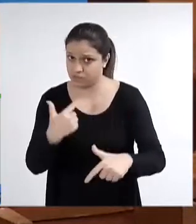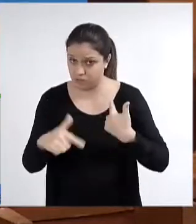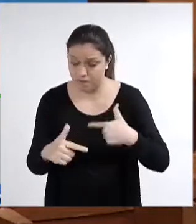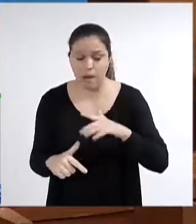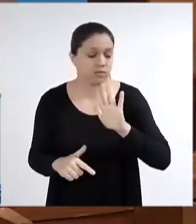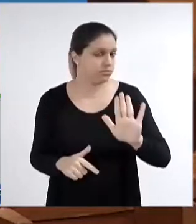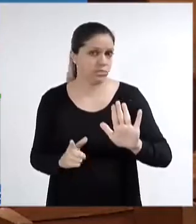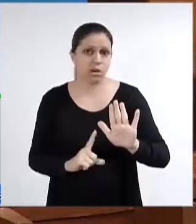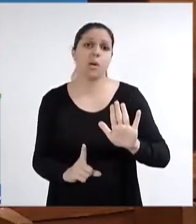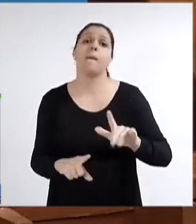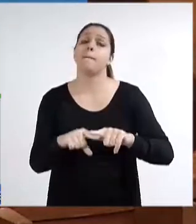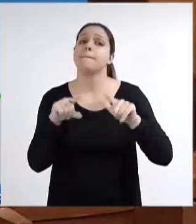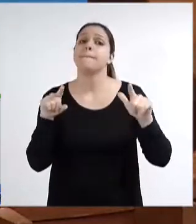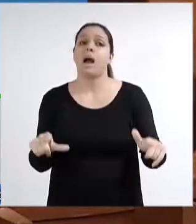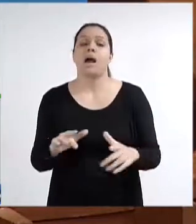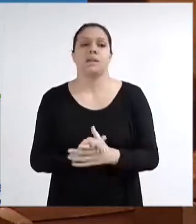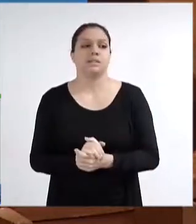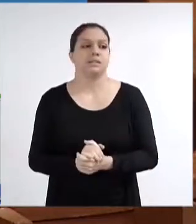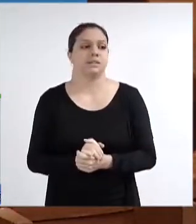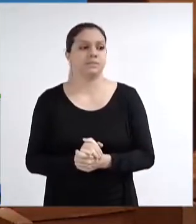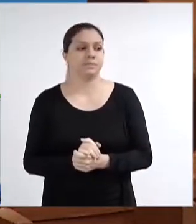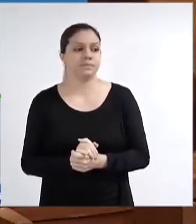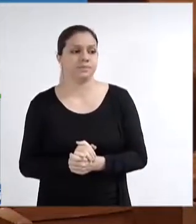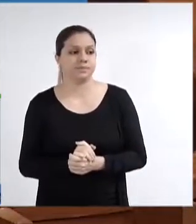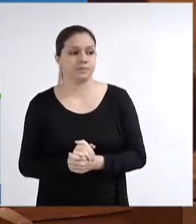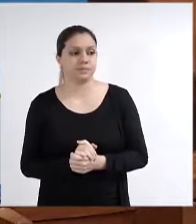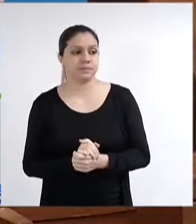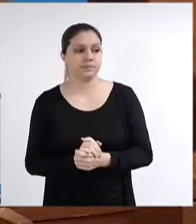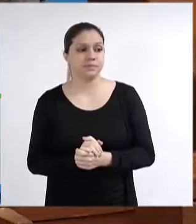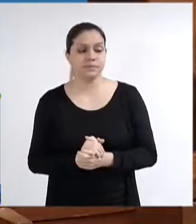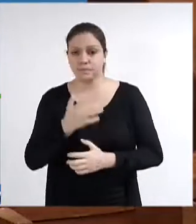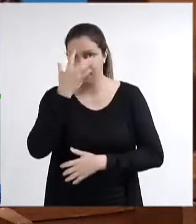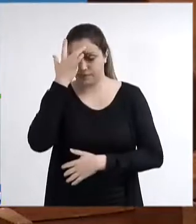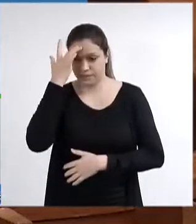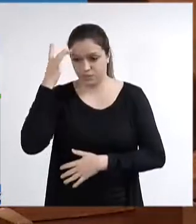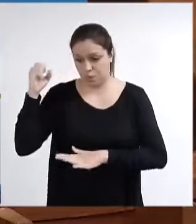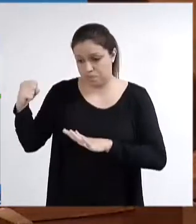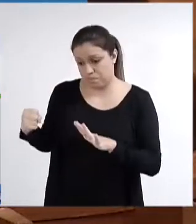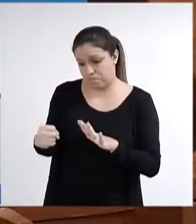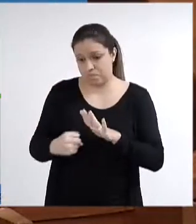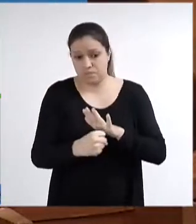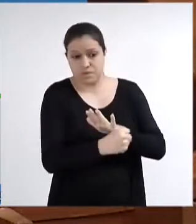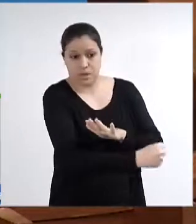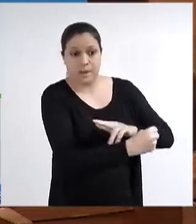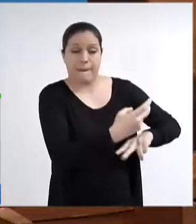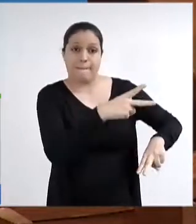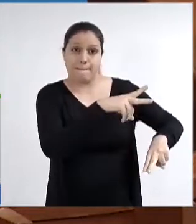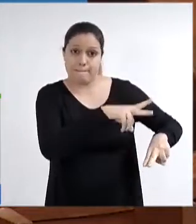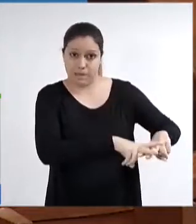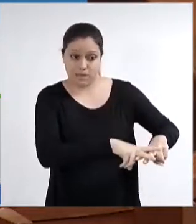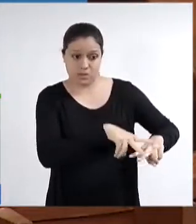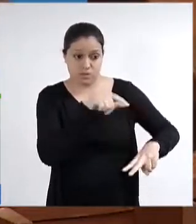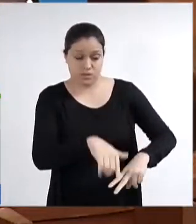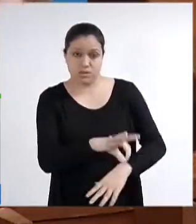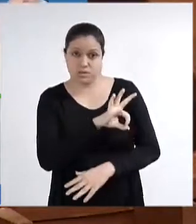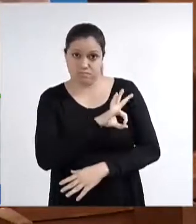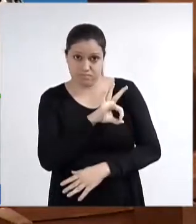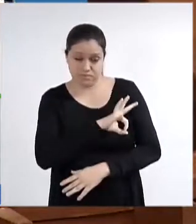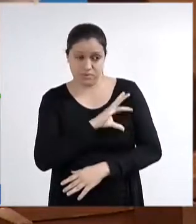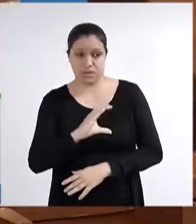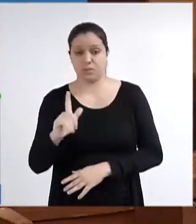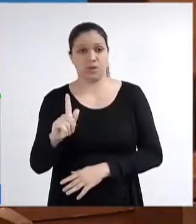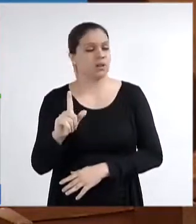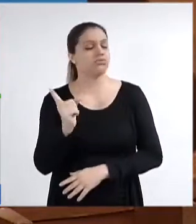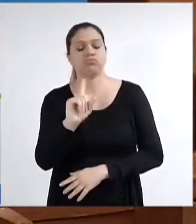agindo. Só que, ao invés de conduzir esse preso para uma delegacia da Polícia Civil, esses presos